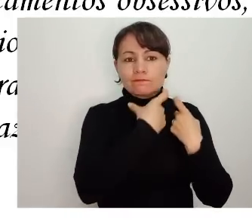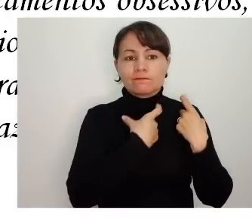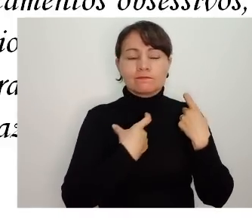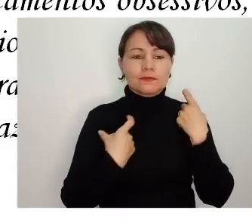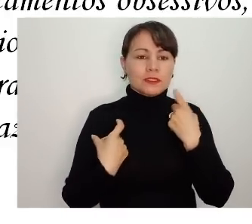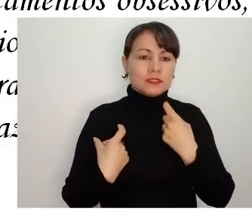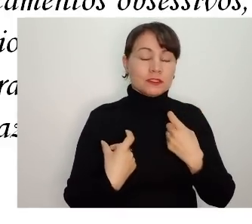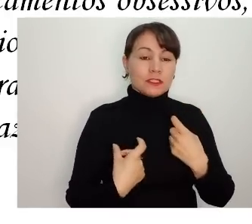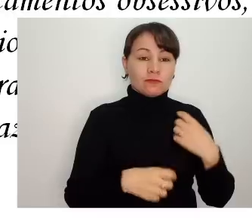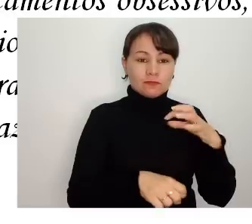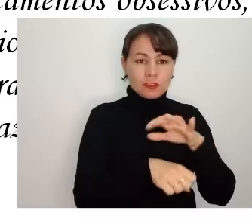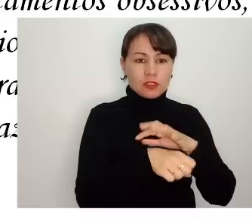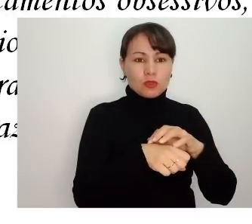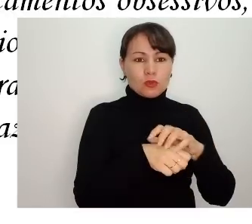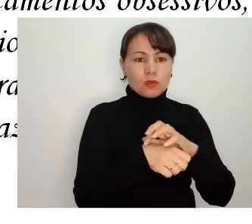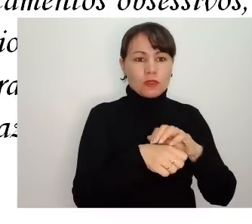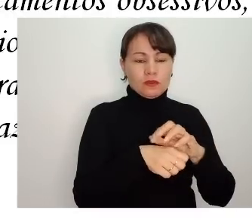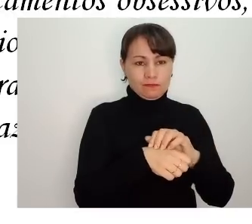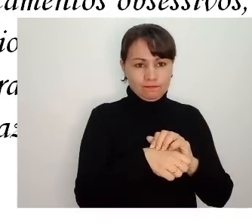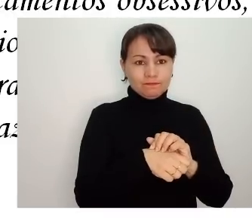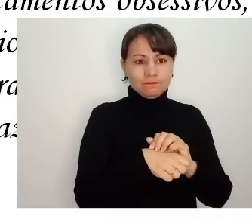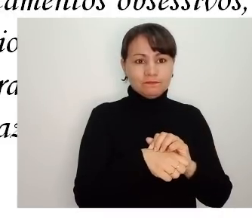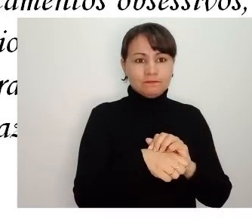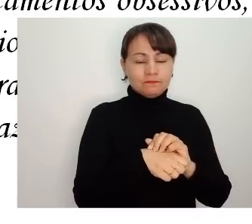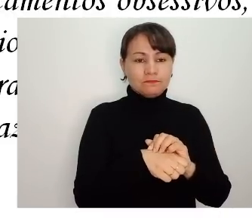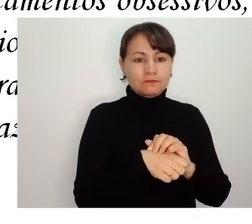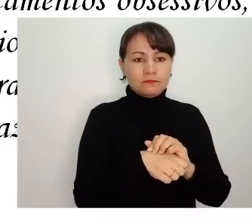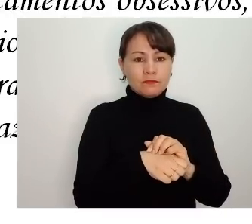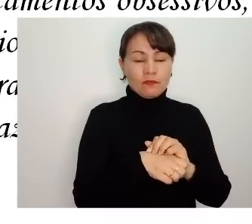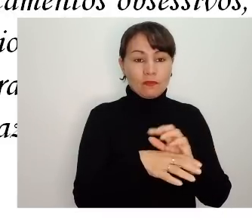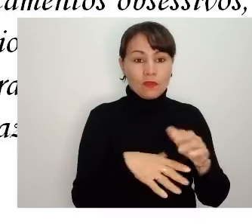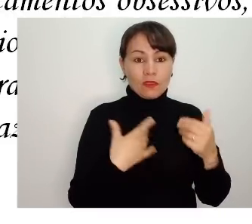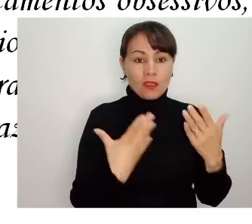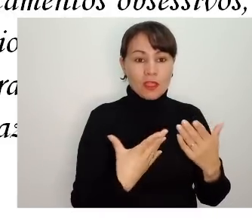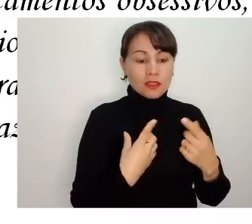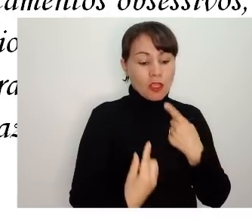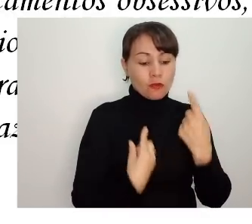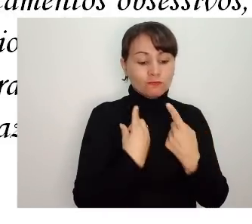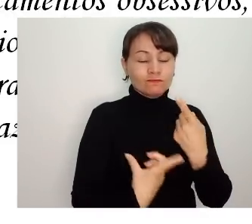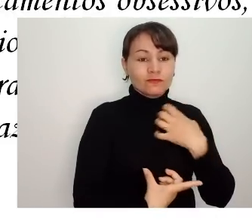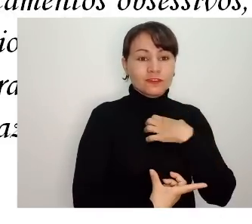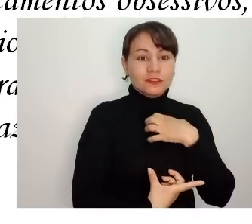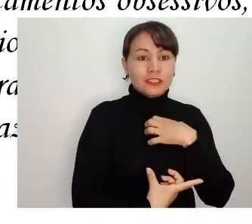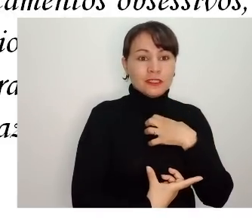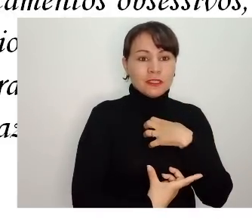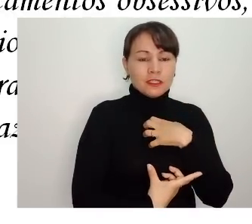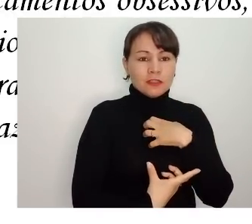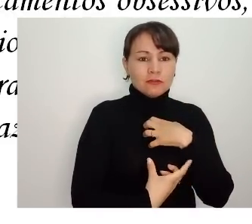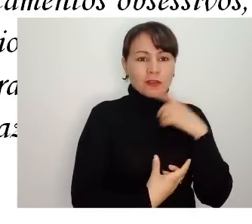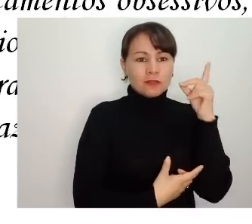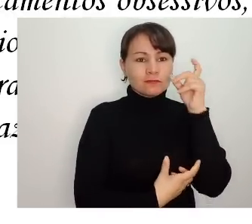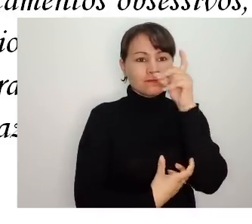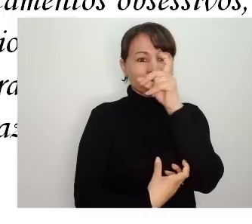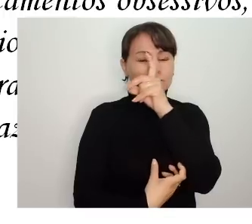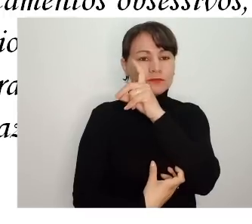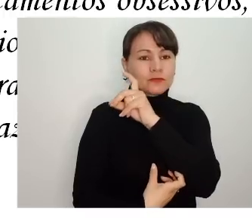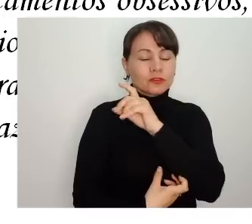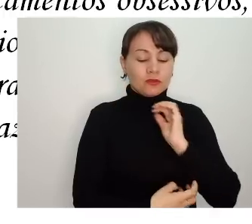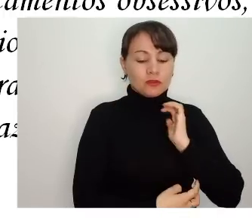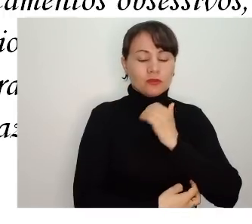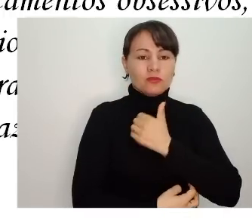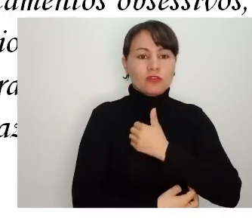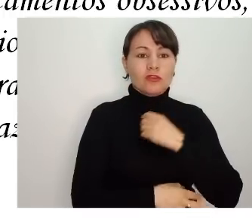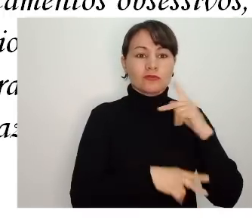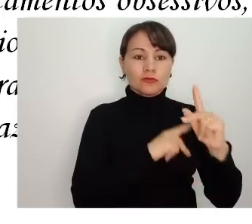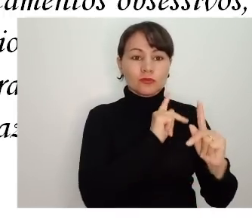expressão dessas doenças. E essas doenças, elas, de alguma forma, elas dificultam